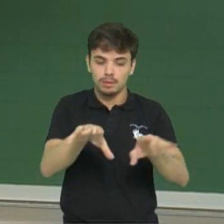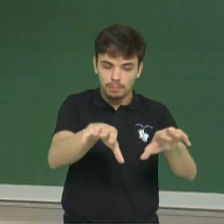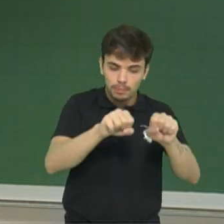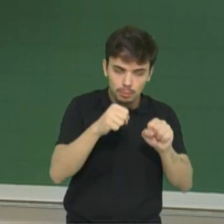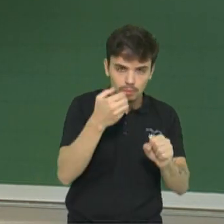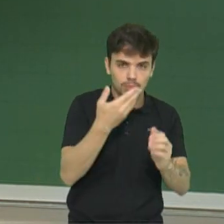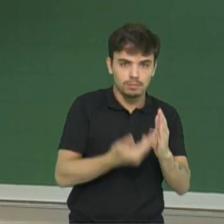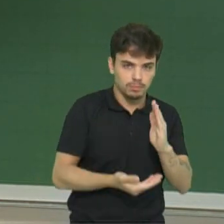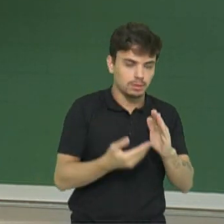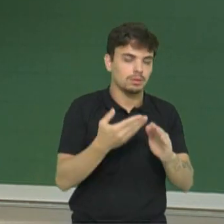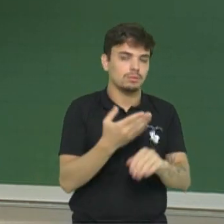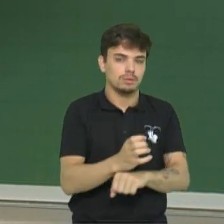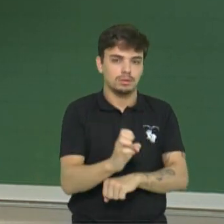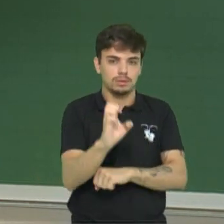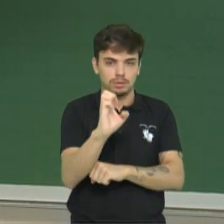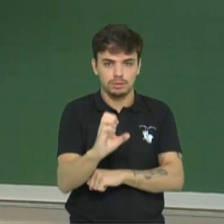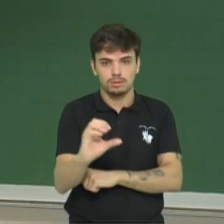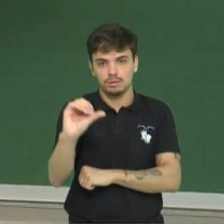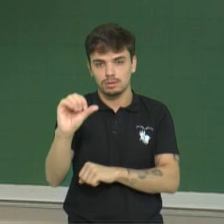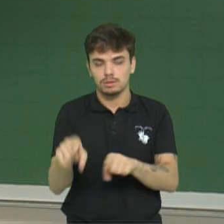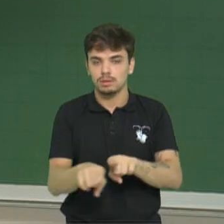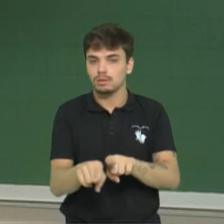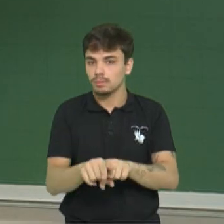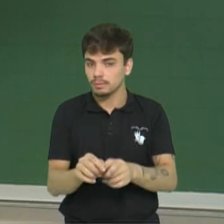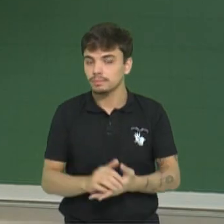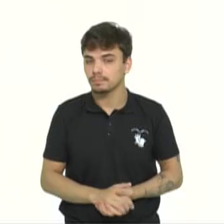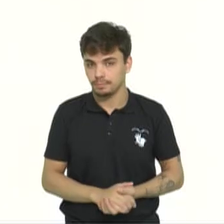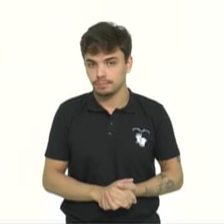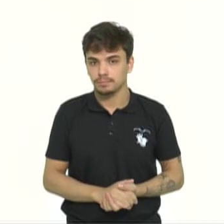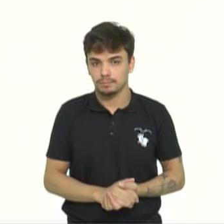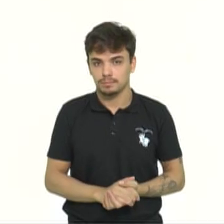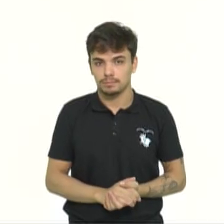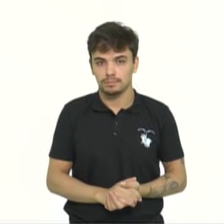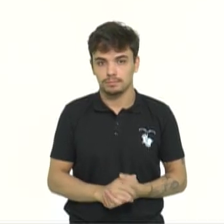também. Porque teve 2 aqui para o cobre e teve 3 aqui para o